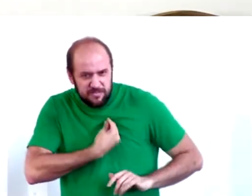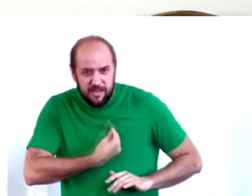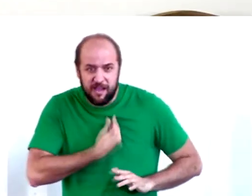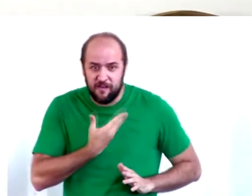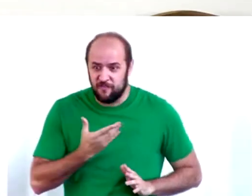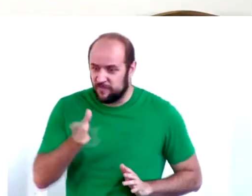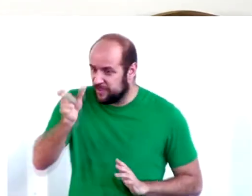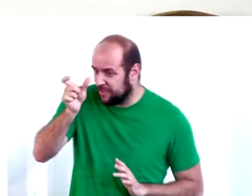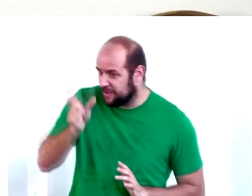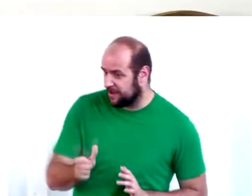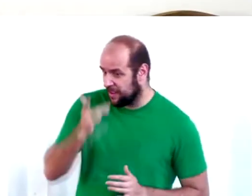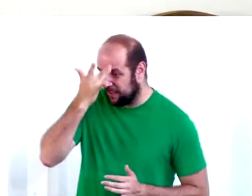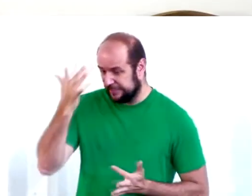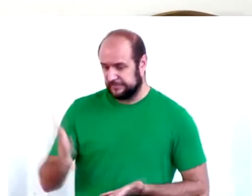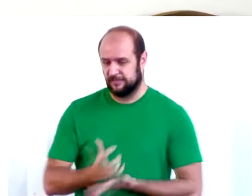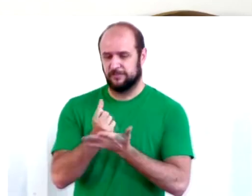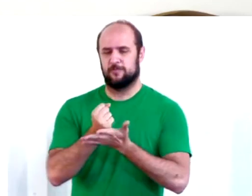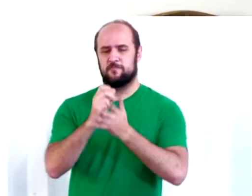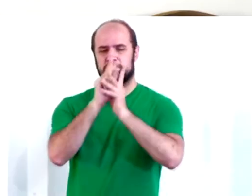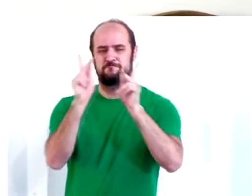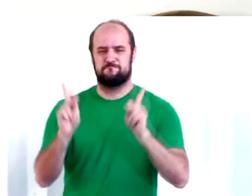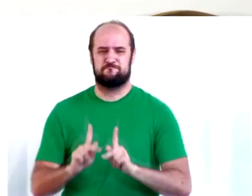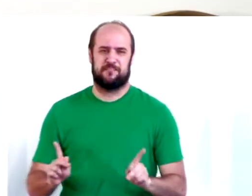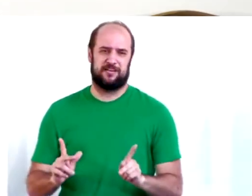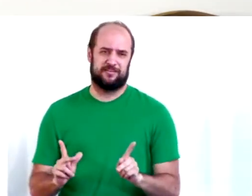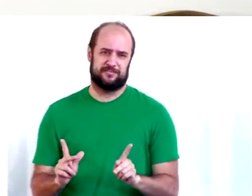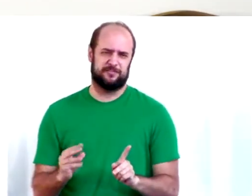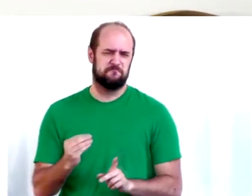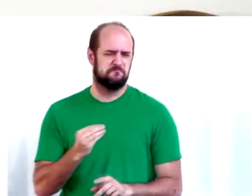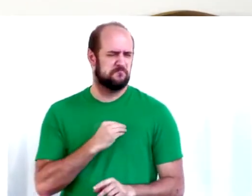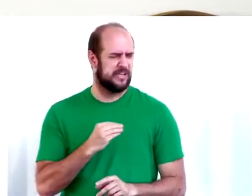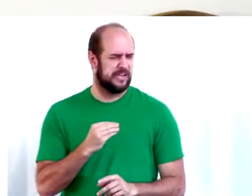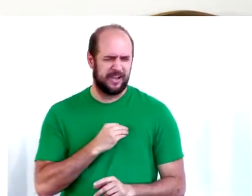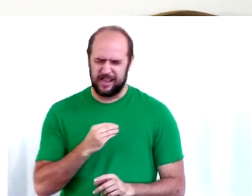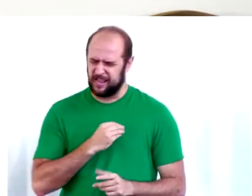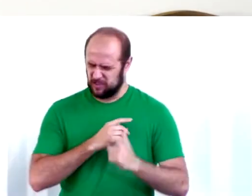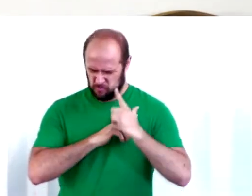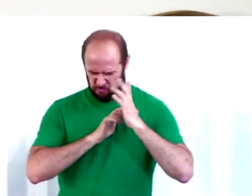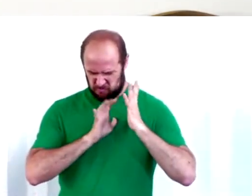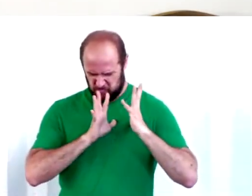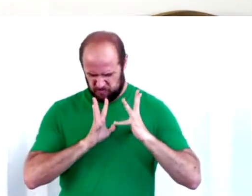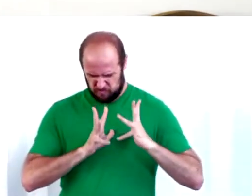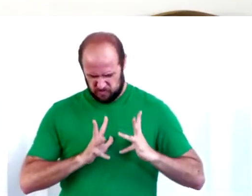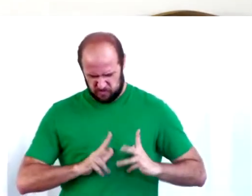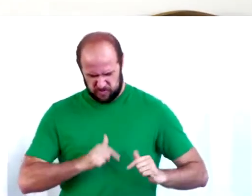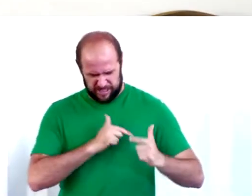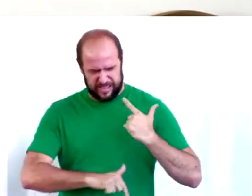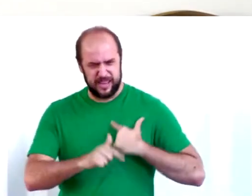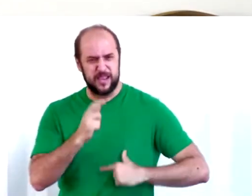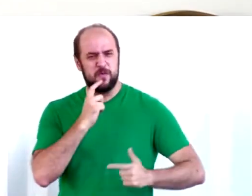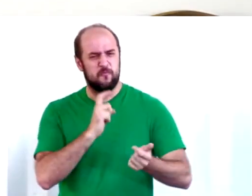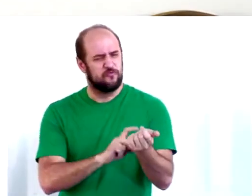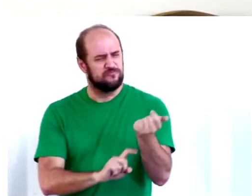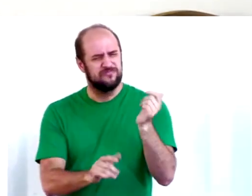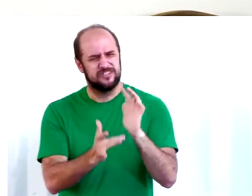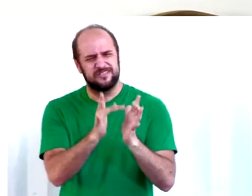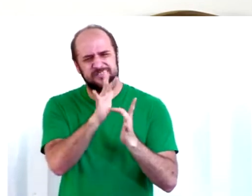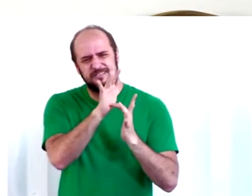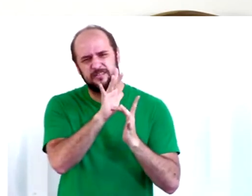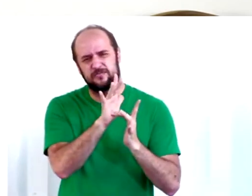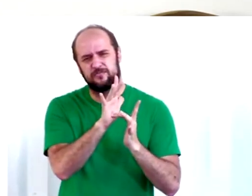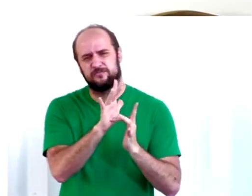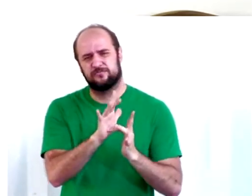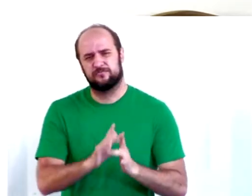esse será salvo e terá paz. Os pecados dele serão cobertos pelo sacrifício de Jesus. Por